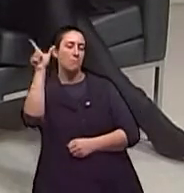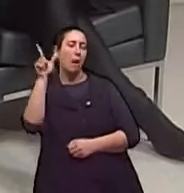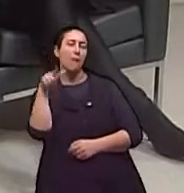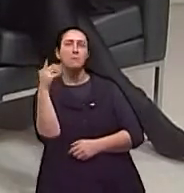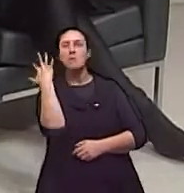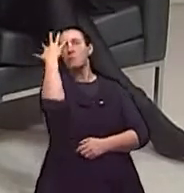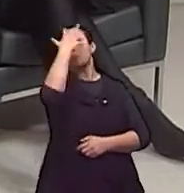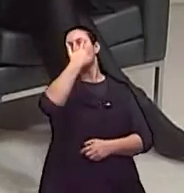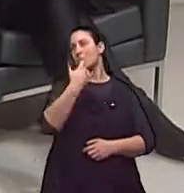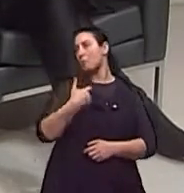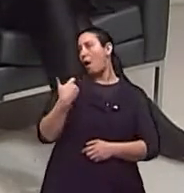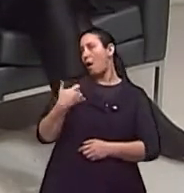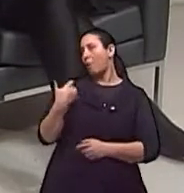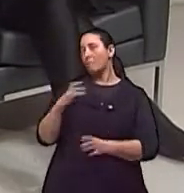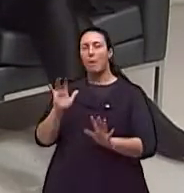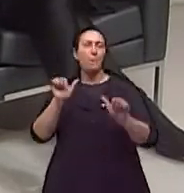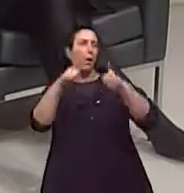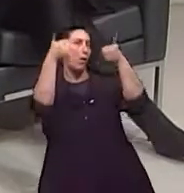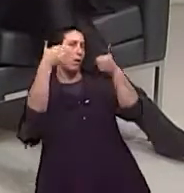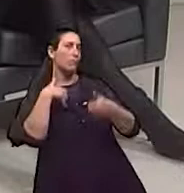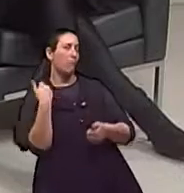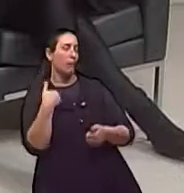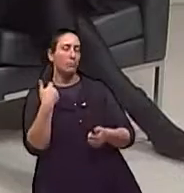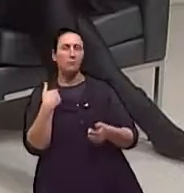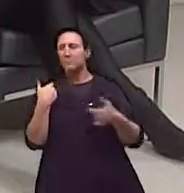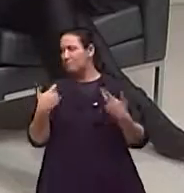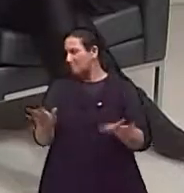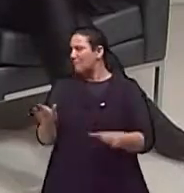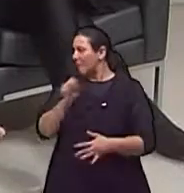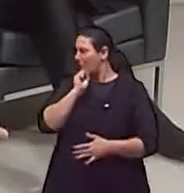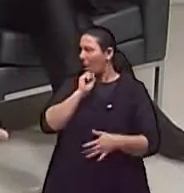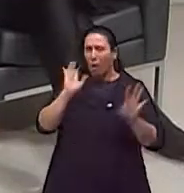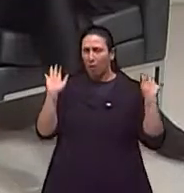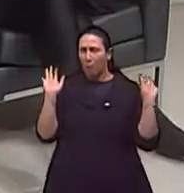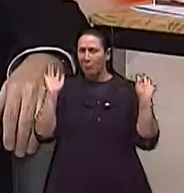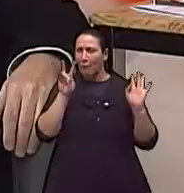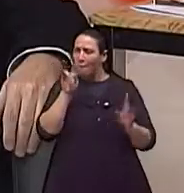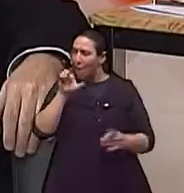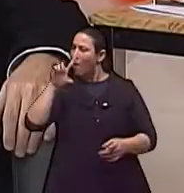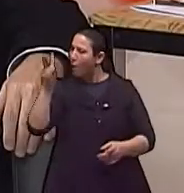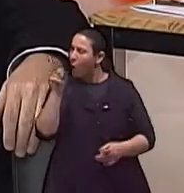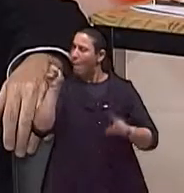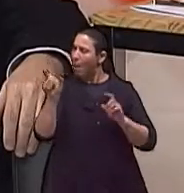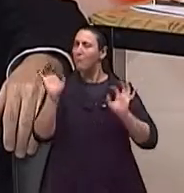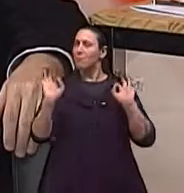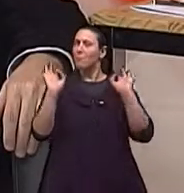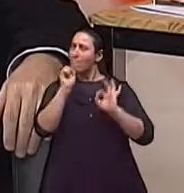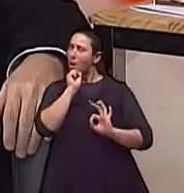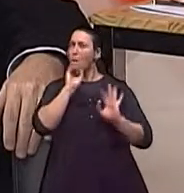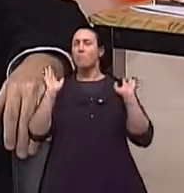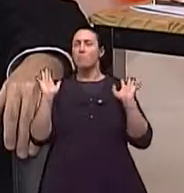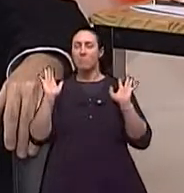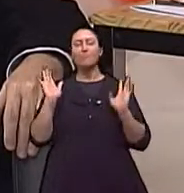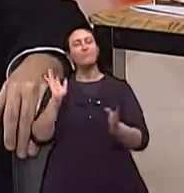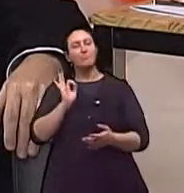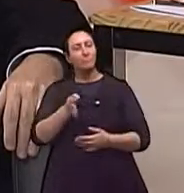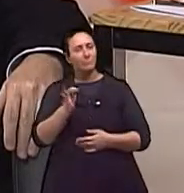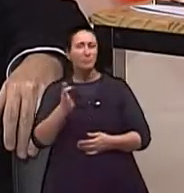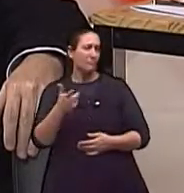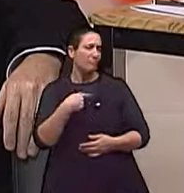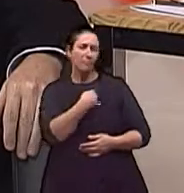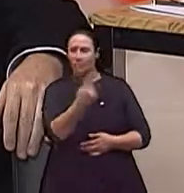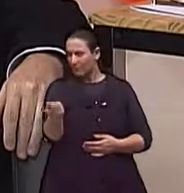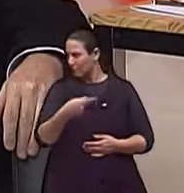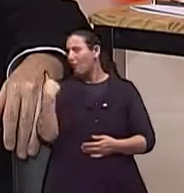idade né a melhor idade para mim é velho mesmo não é mais no nós vamos E chegaremos e